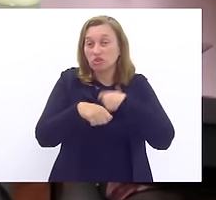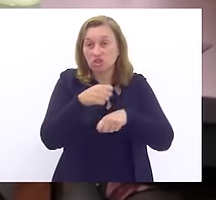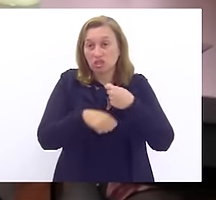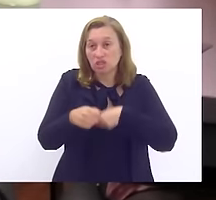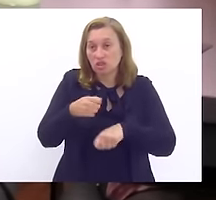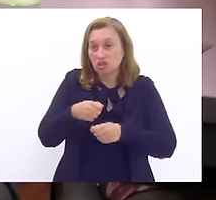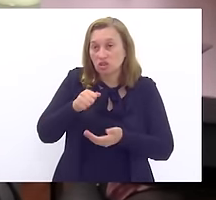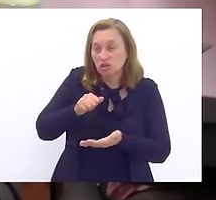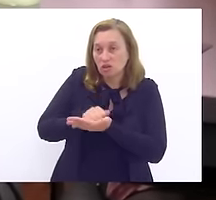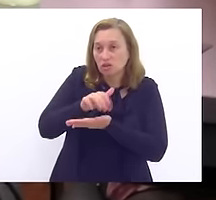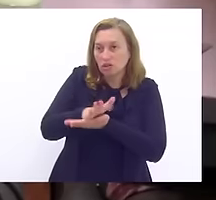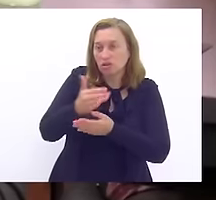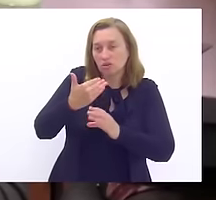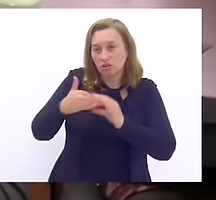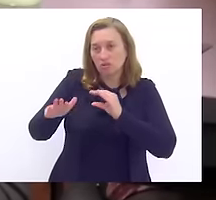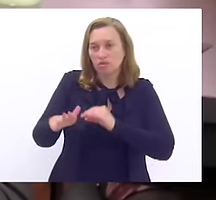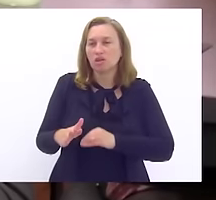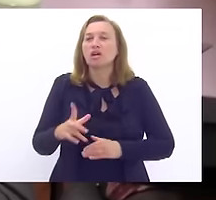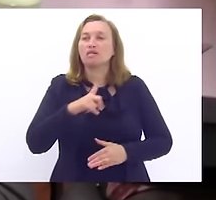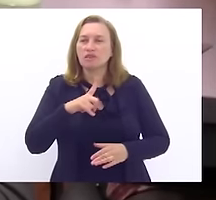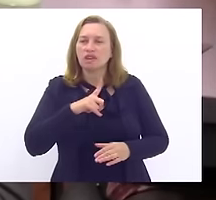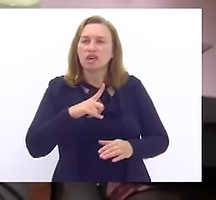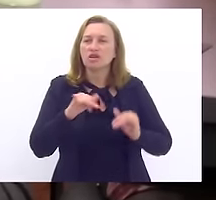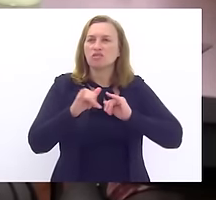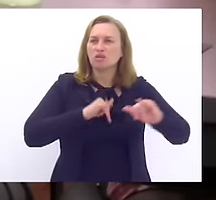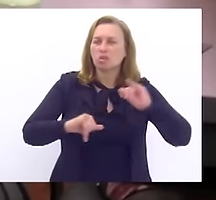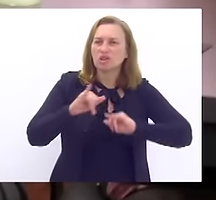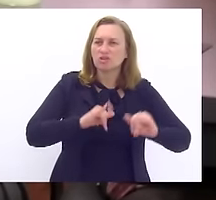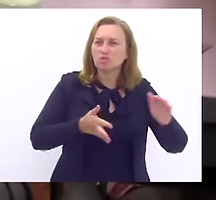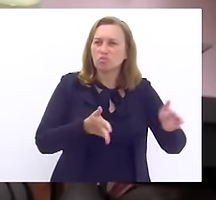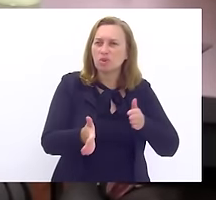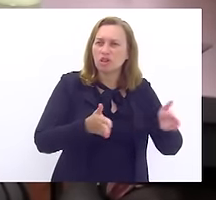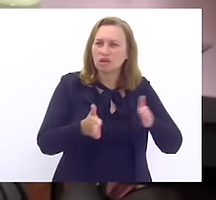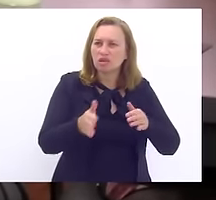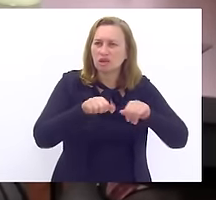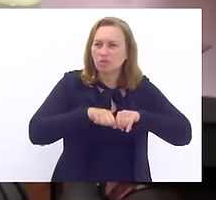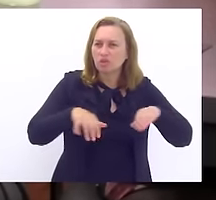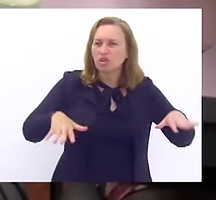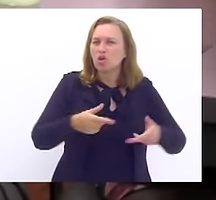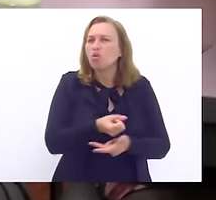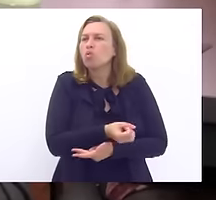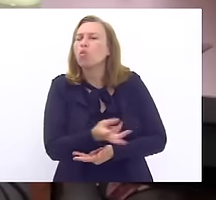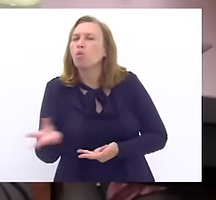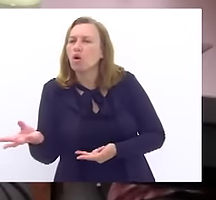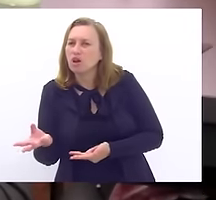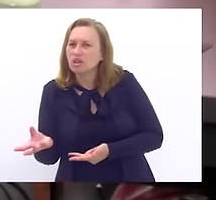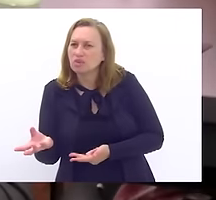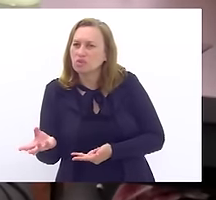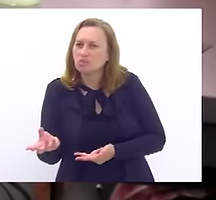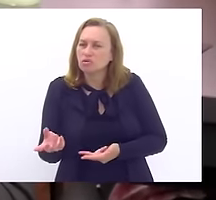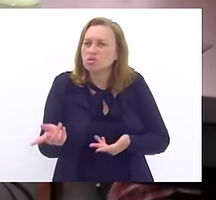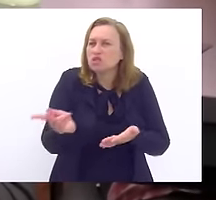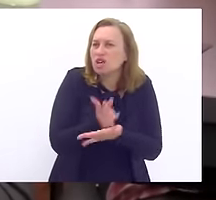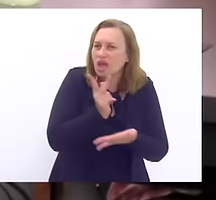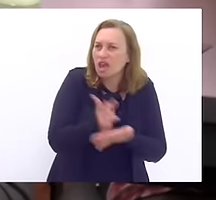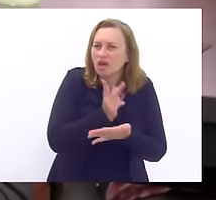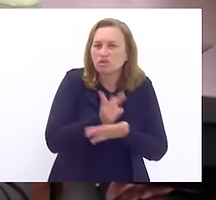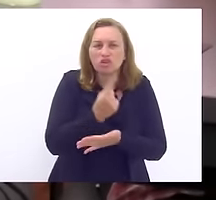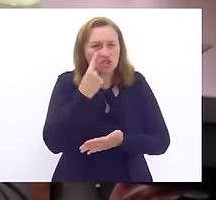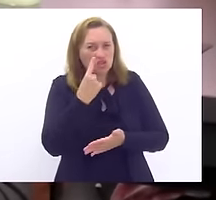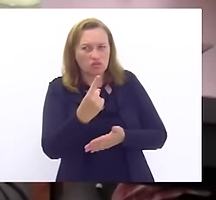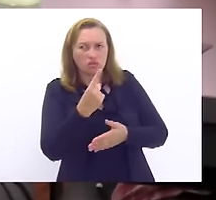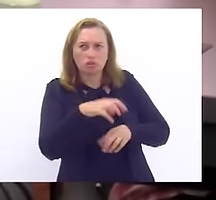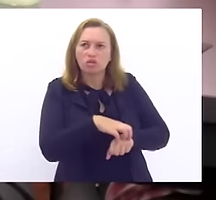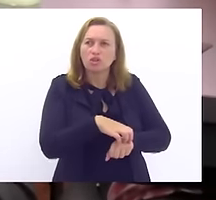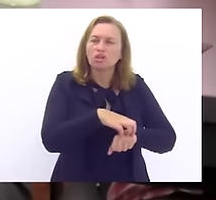se eu quiser eu tenho os dados desde a época da pandemia de quantos Altos de infração nós lavramos em Face das empresas de transporte regular e